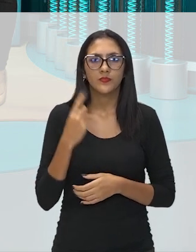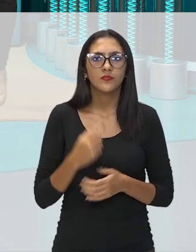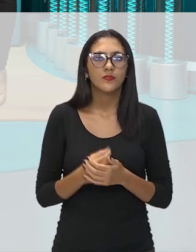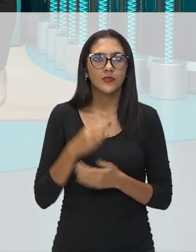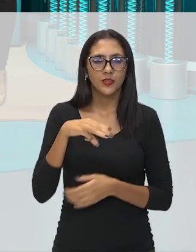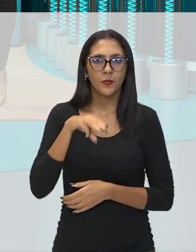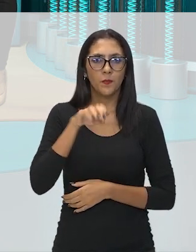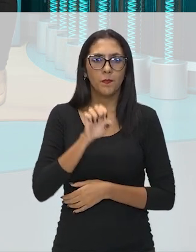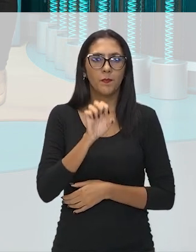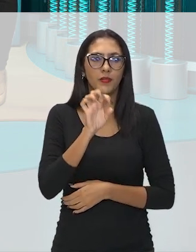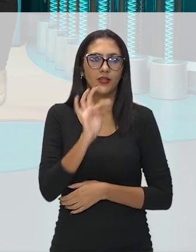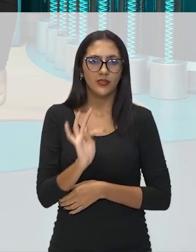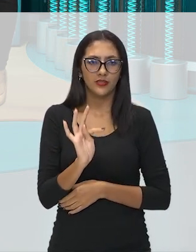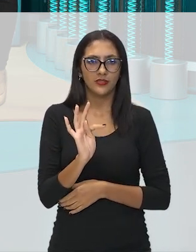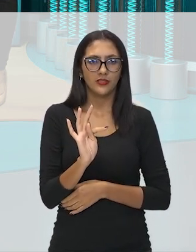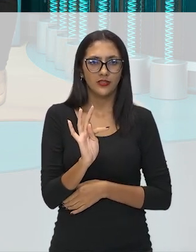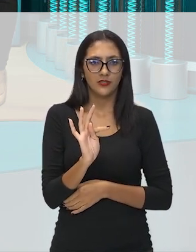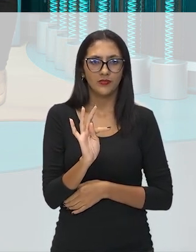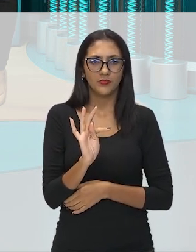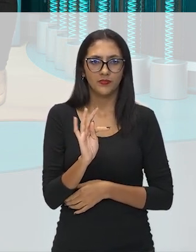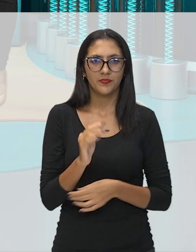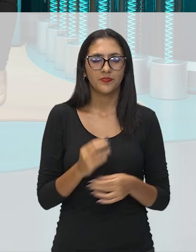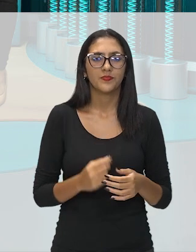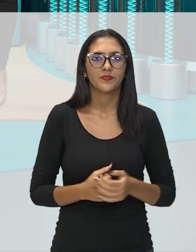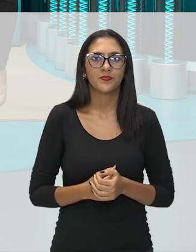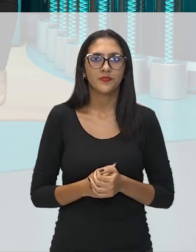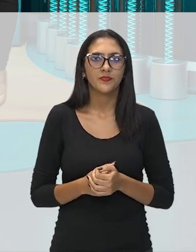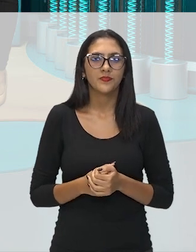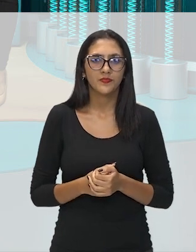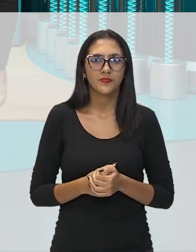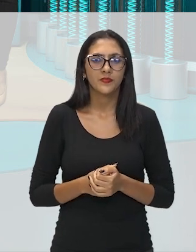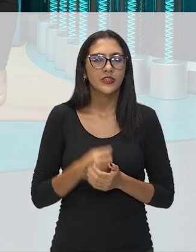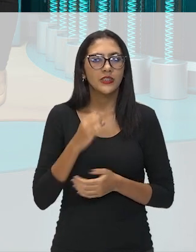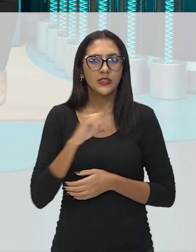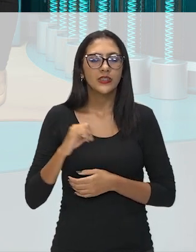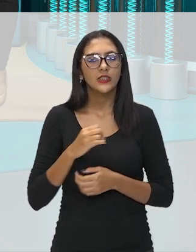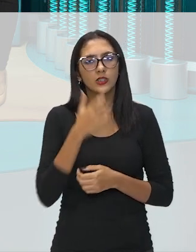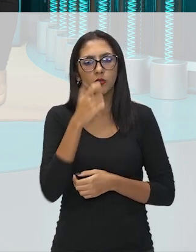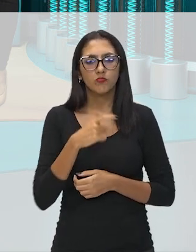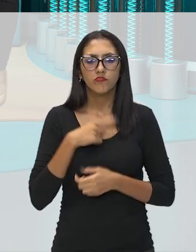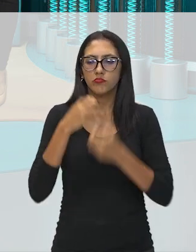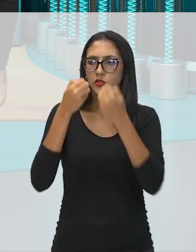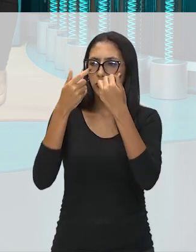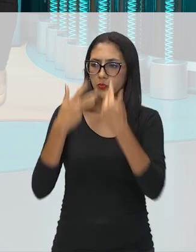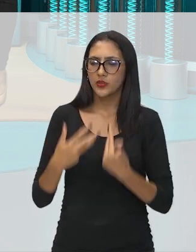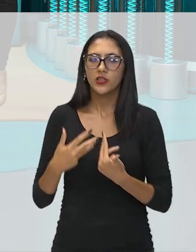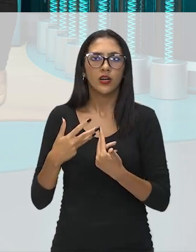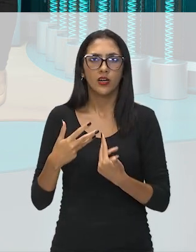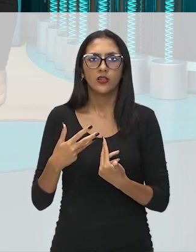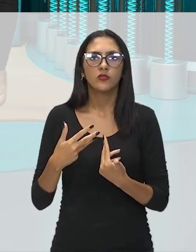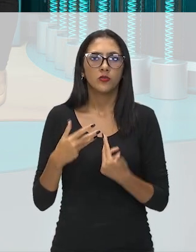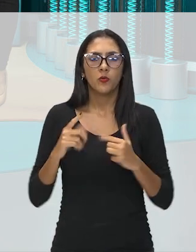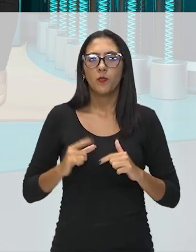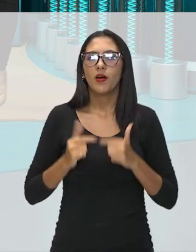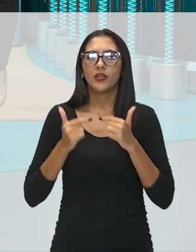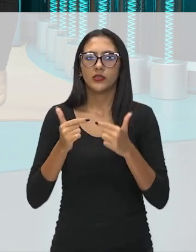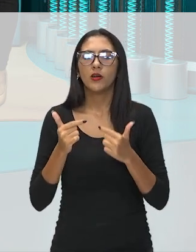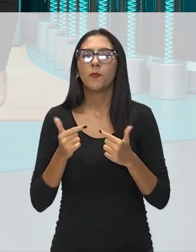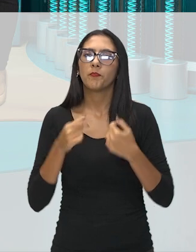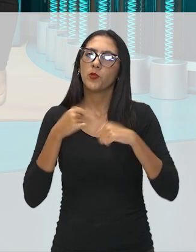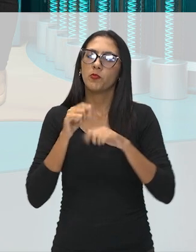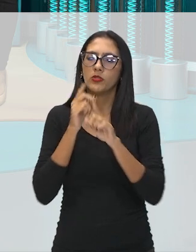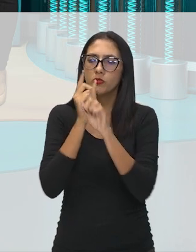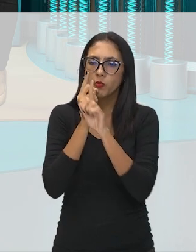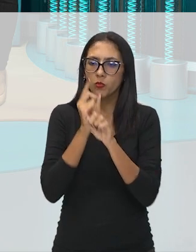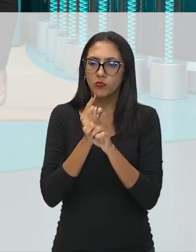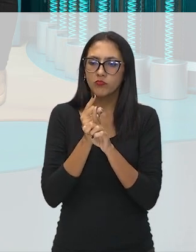met, tá? Porque quando eu estou contando algo para alguém, eu preciso verificar, tá bom?